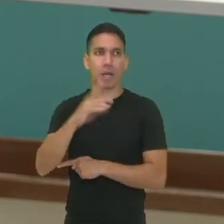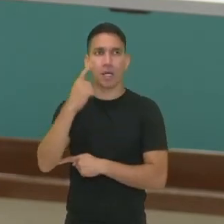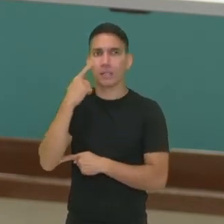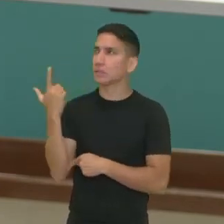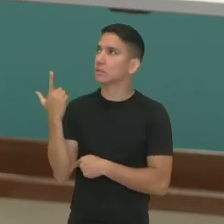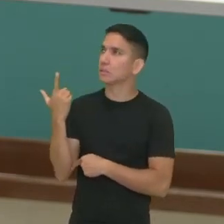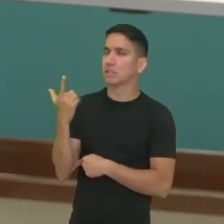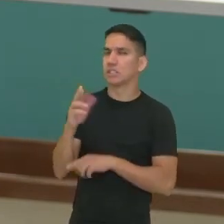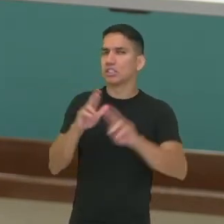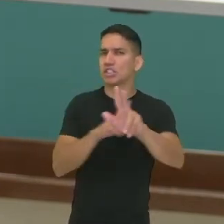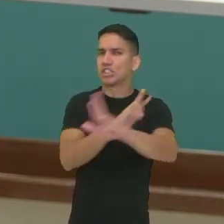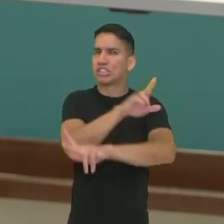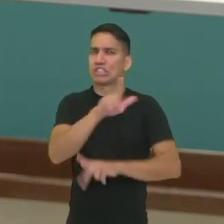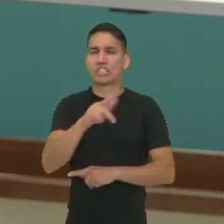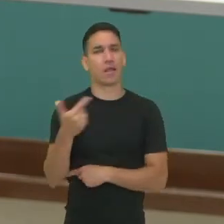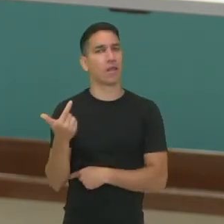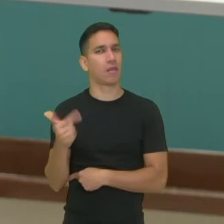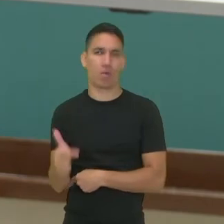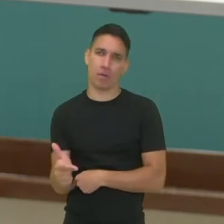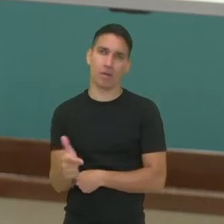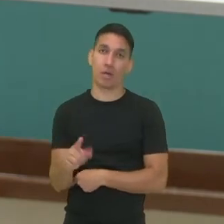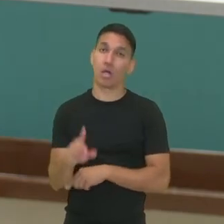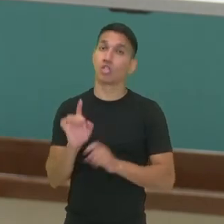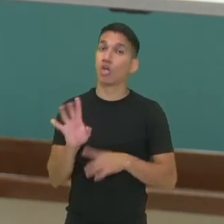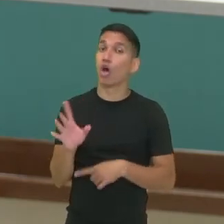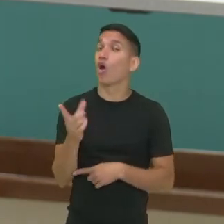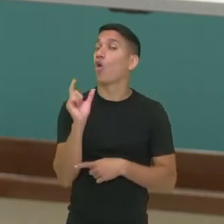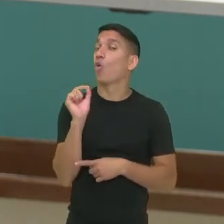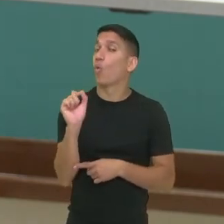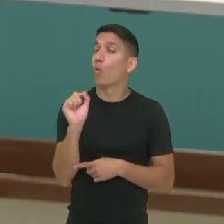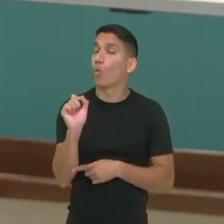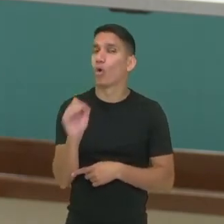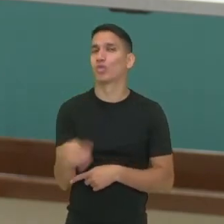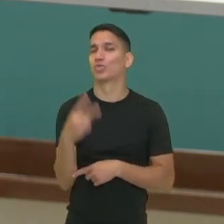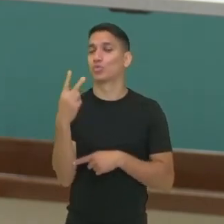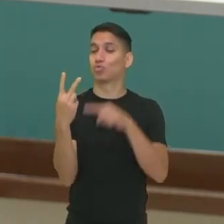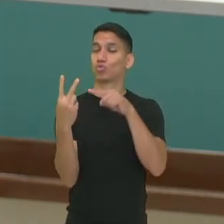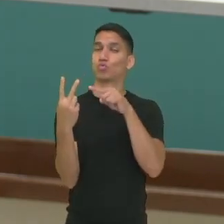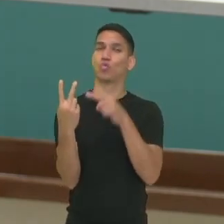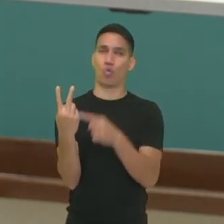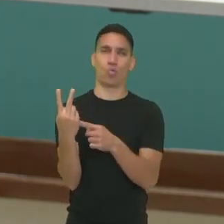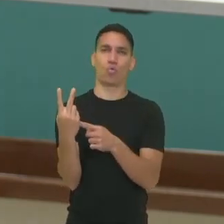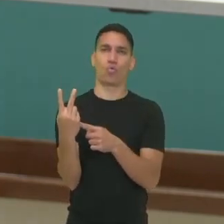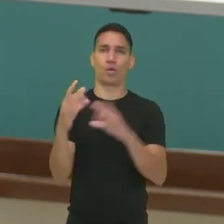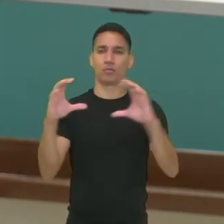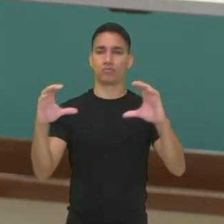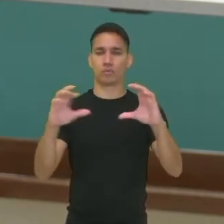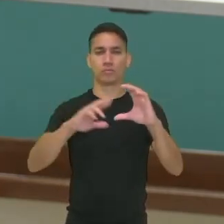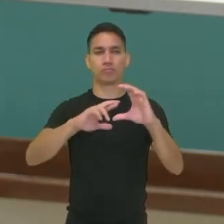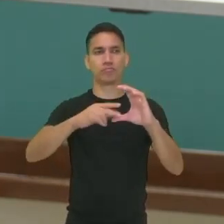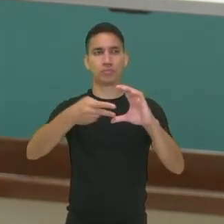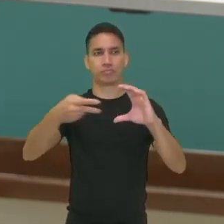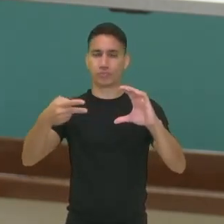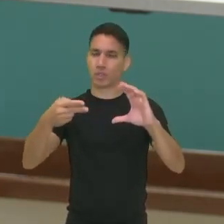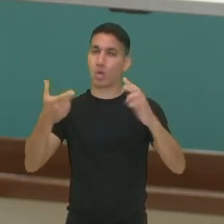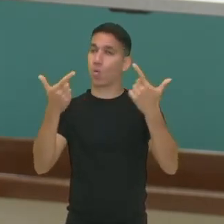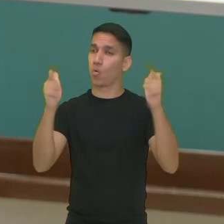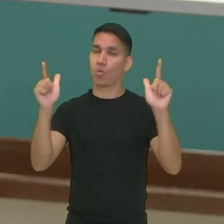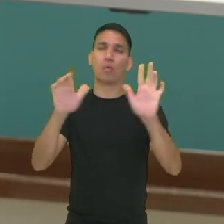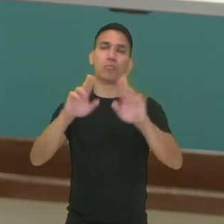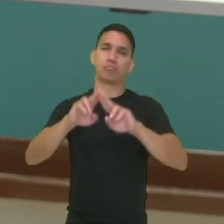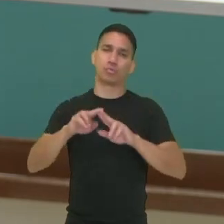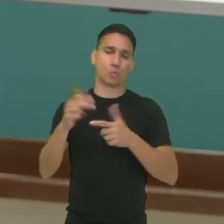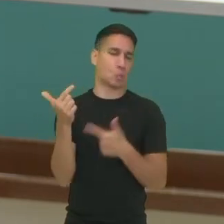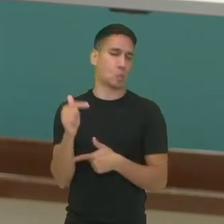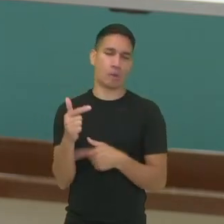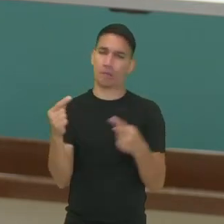são diferentes, professor. Nós temos apenas 2 ligantes diferentes, não temos outros, então também não há.